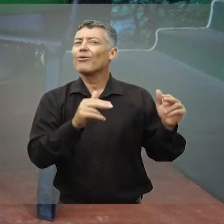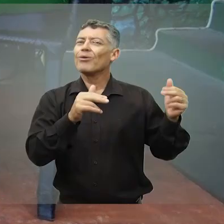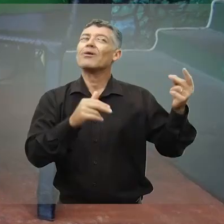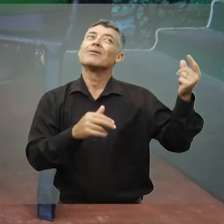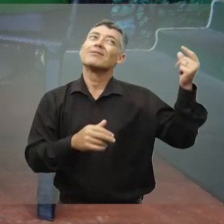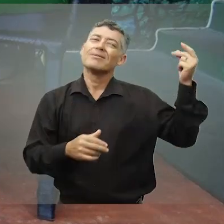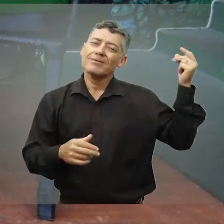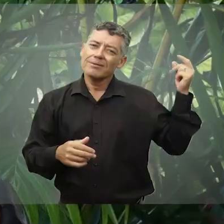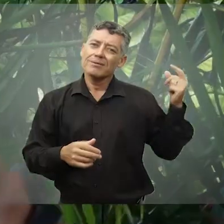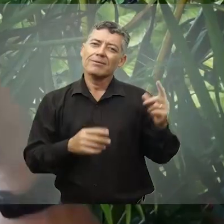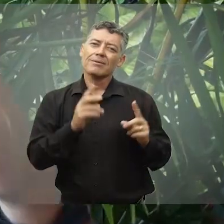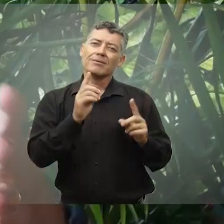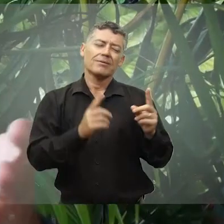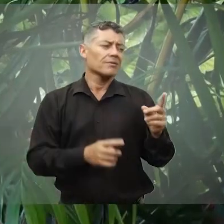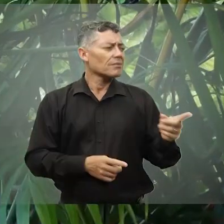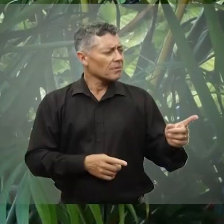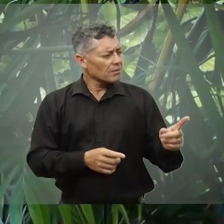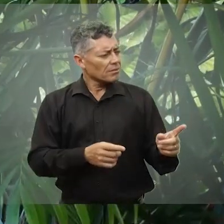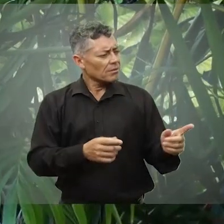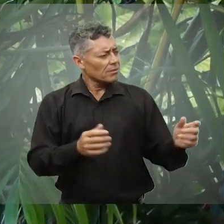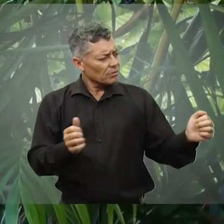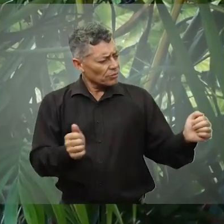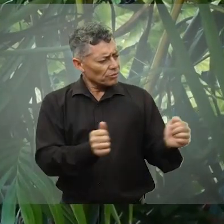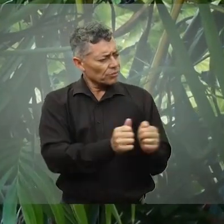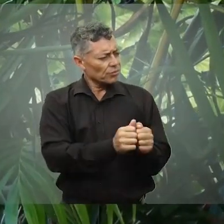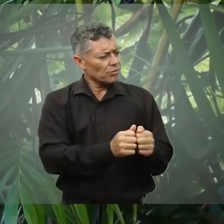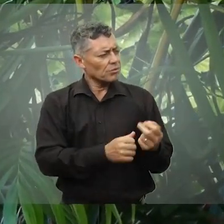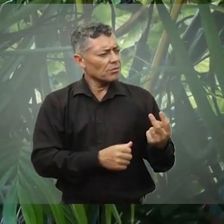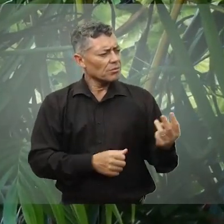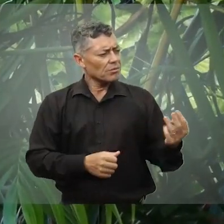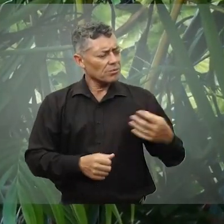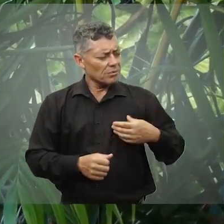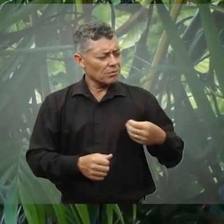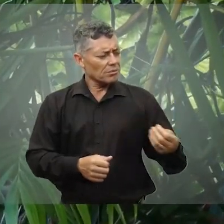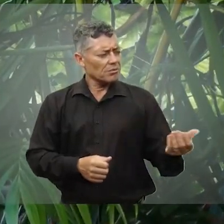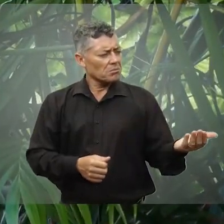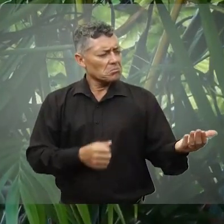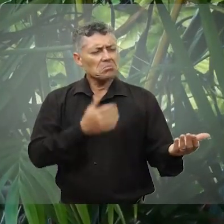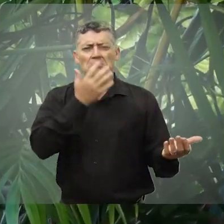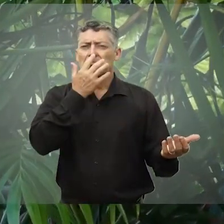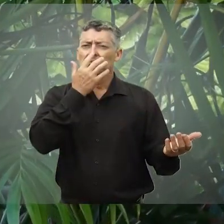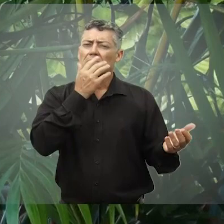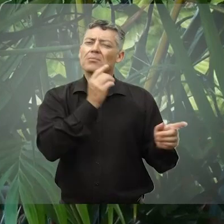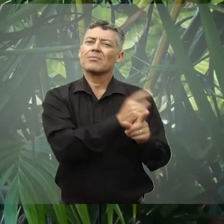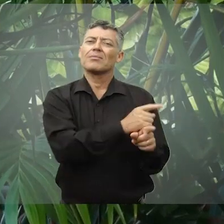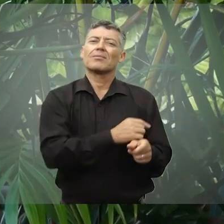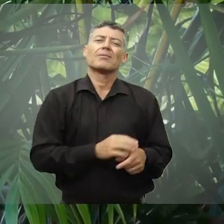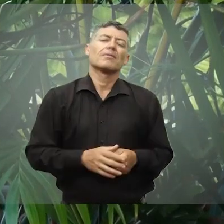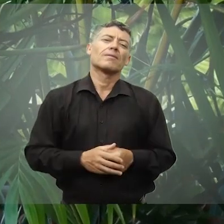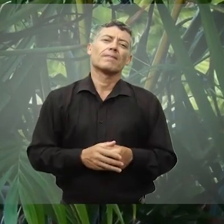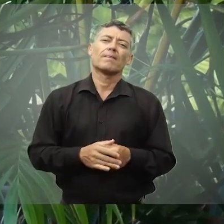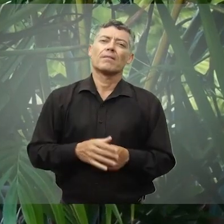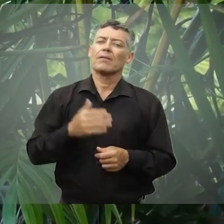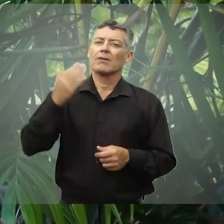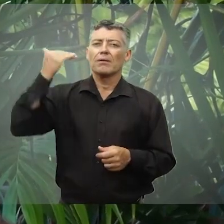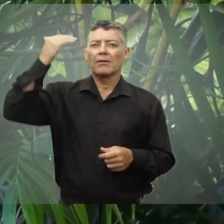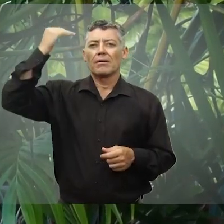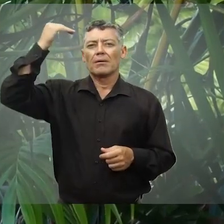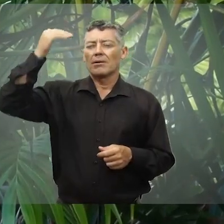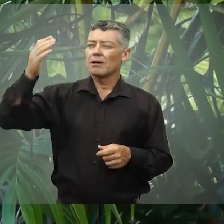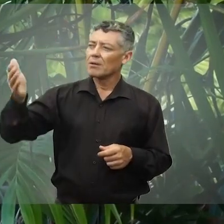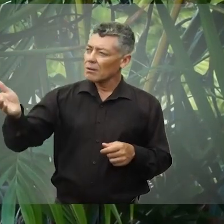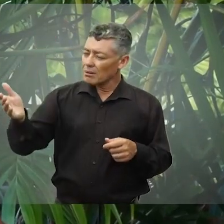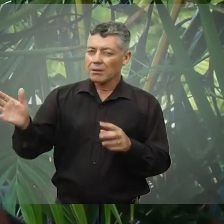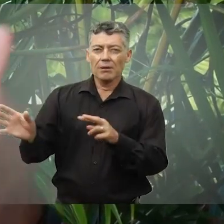Carnatal. Uhum. E naquele show ela estava lá com o filho. Pô, isso para mim é gratificante. Eu encontrei uma fã